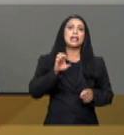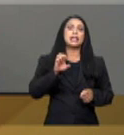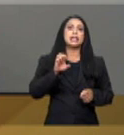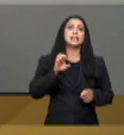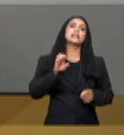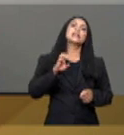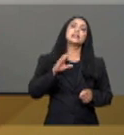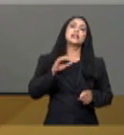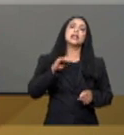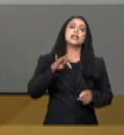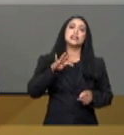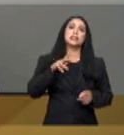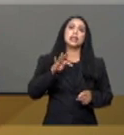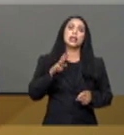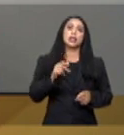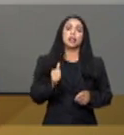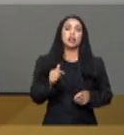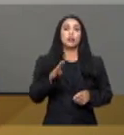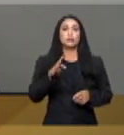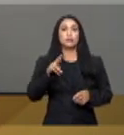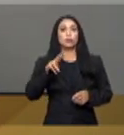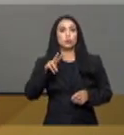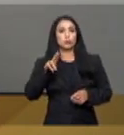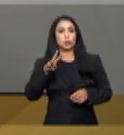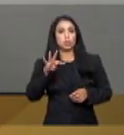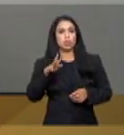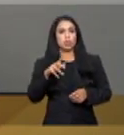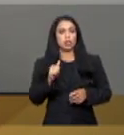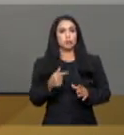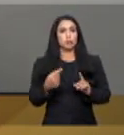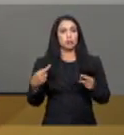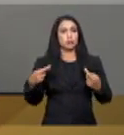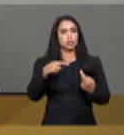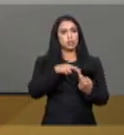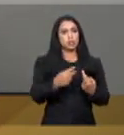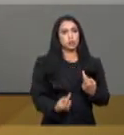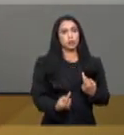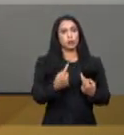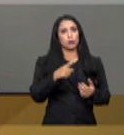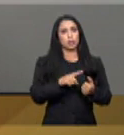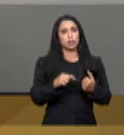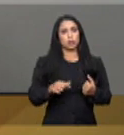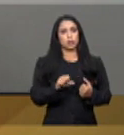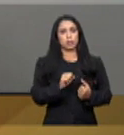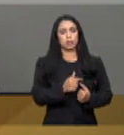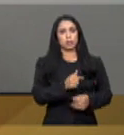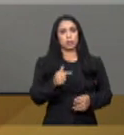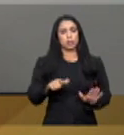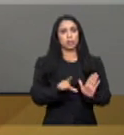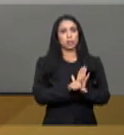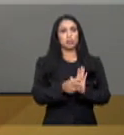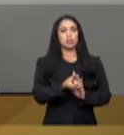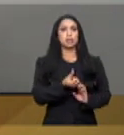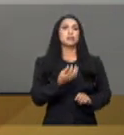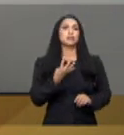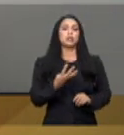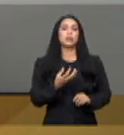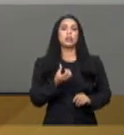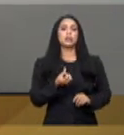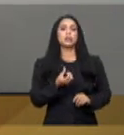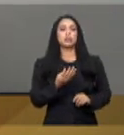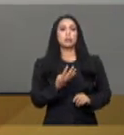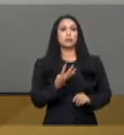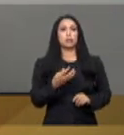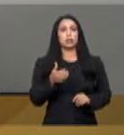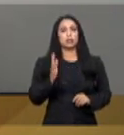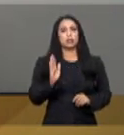nos votos vencedores, fazendo referência ao inciso 1 do artigo 187 da Lei 6404,